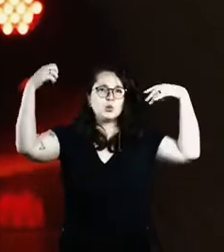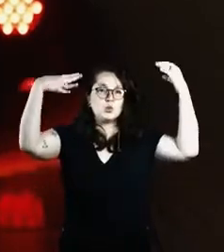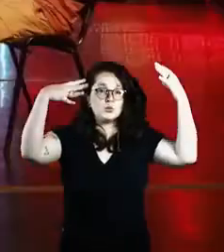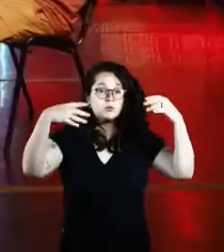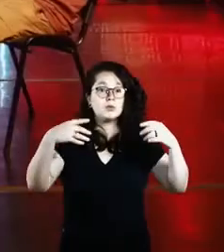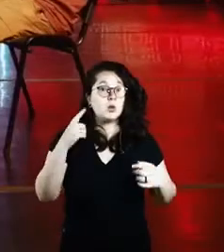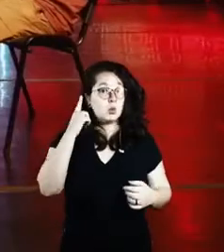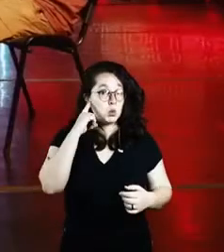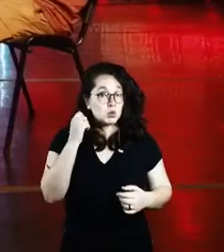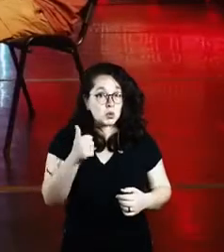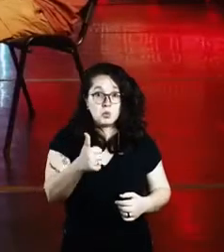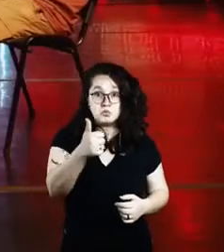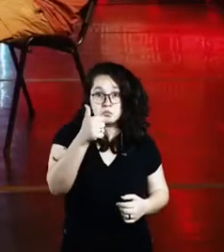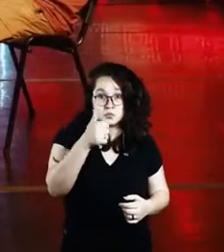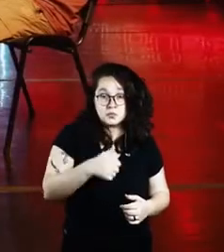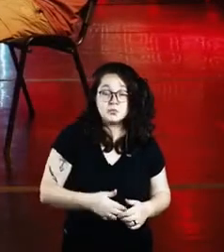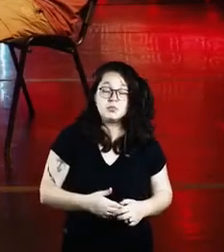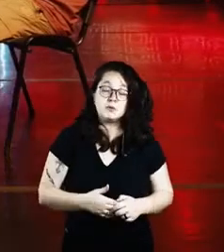legal. Porque